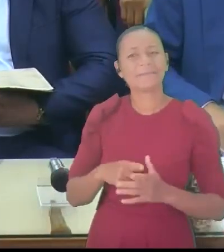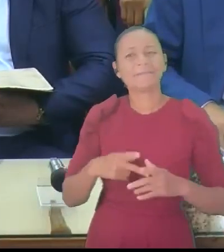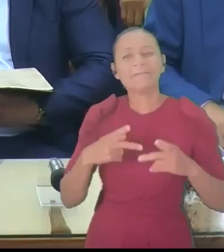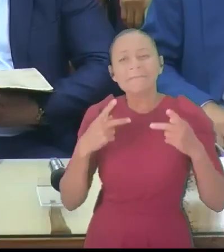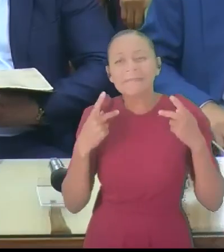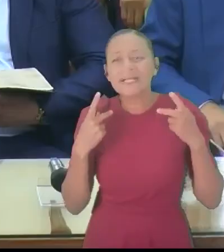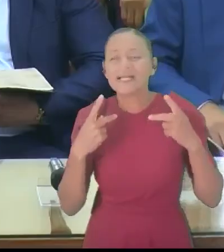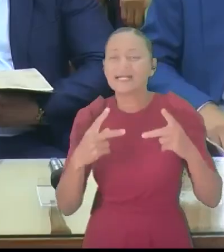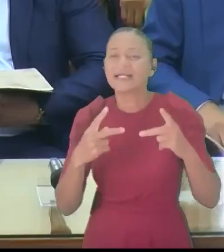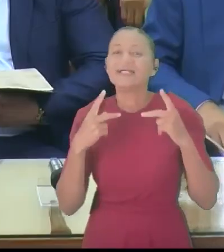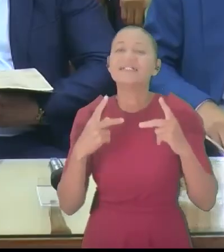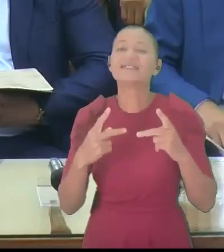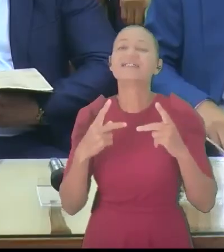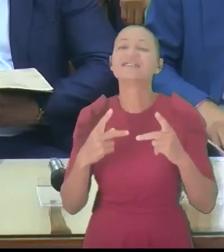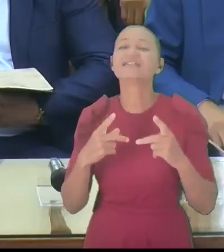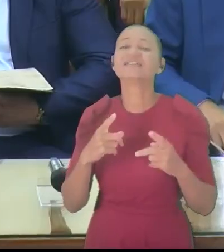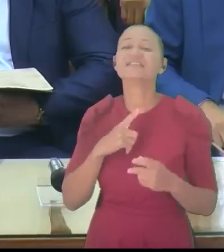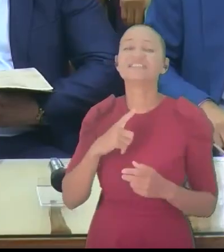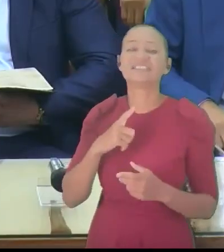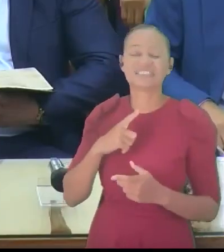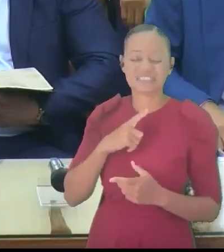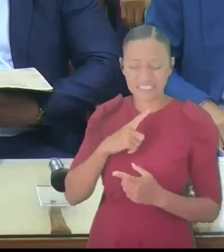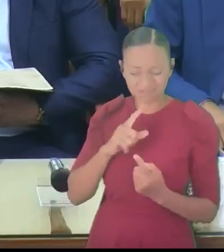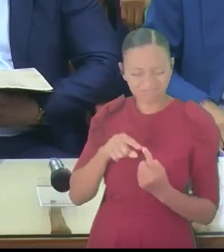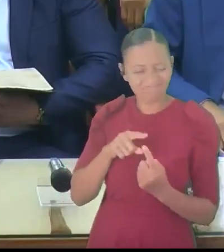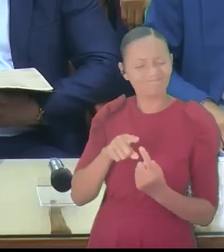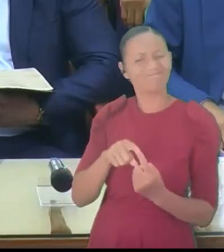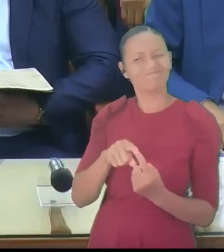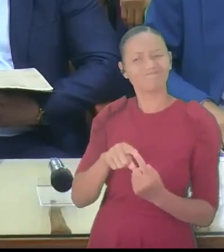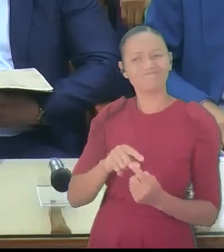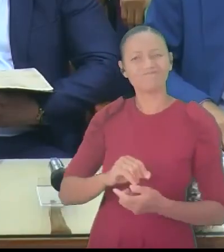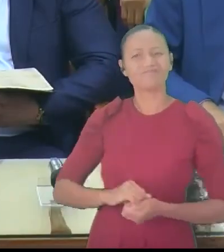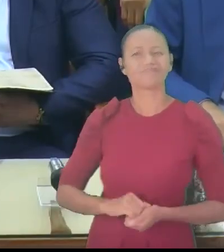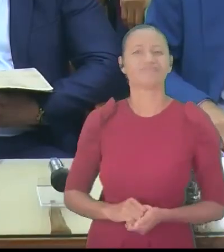ela tem oposição.